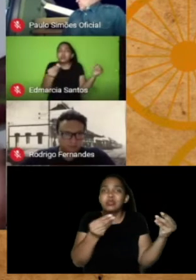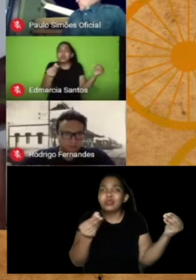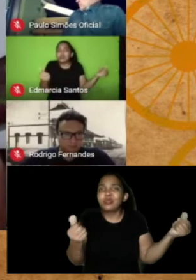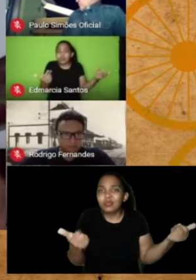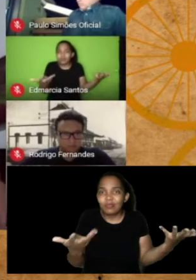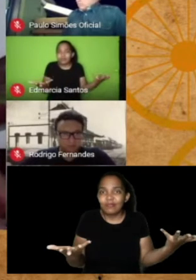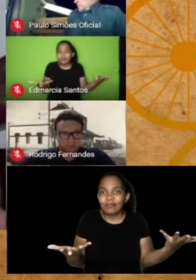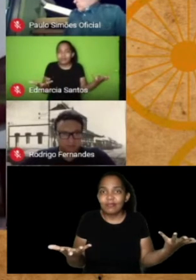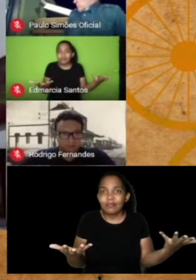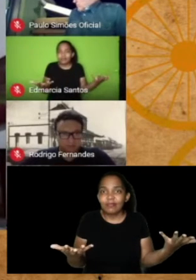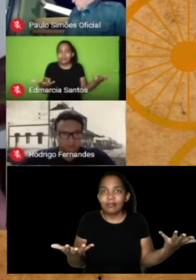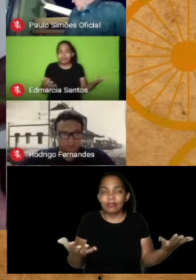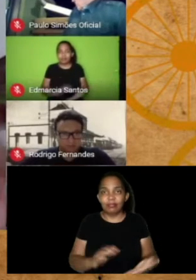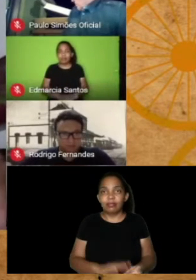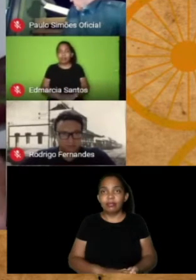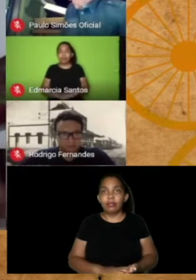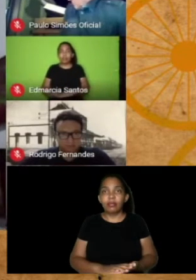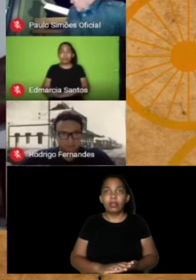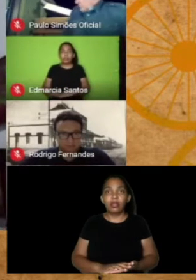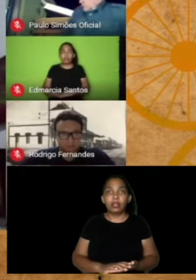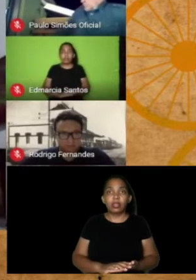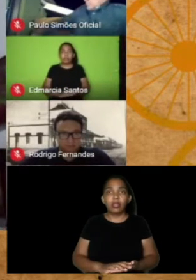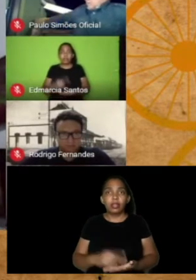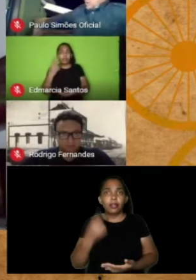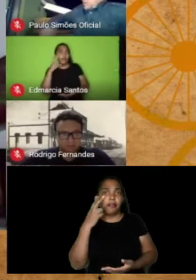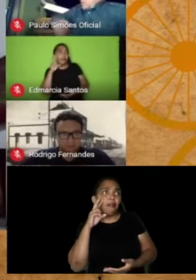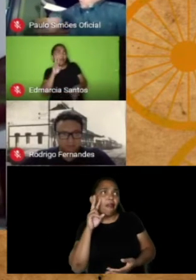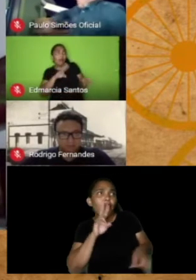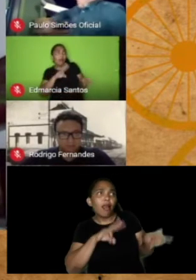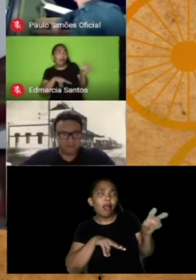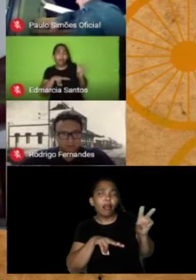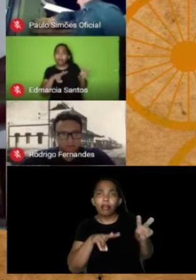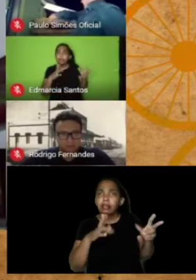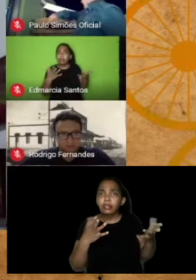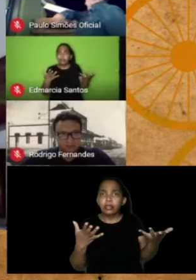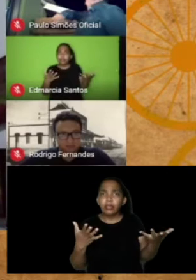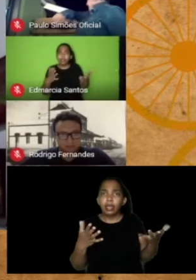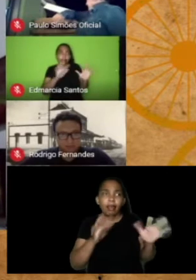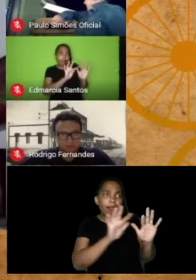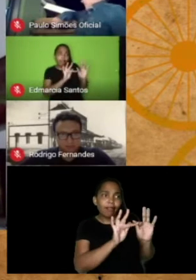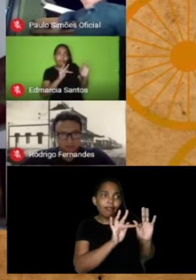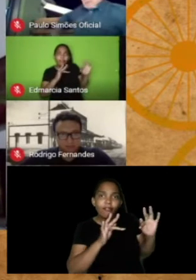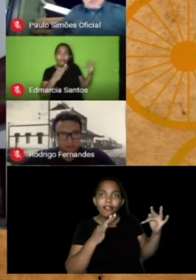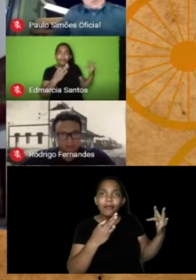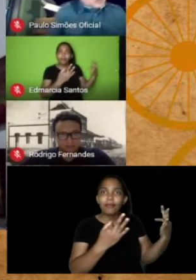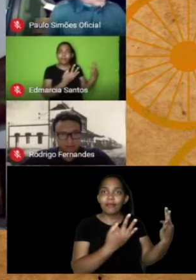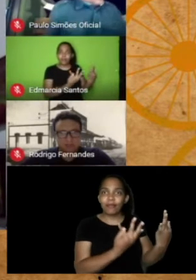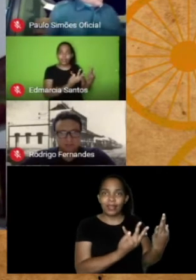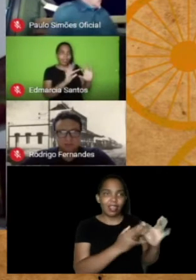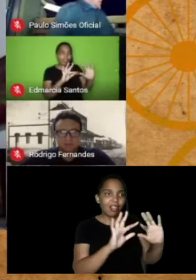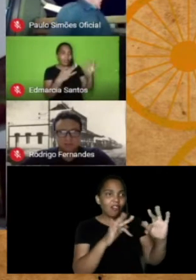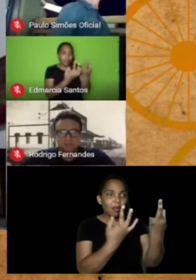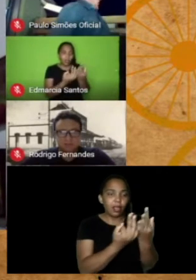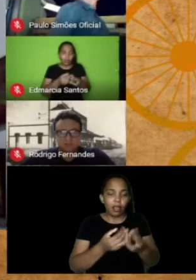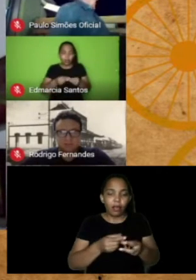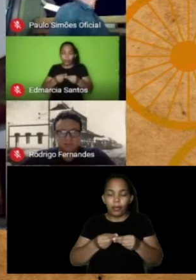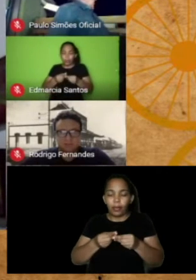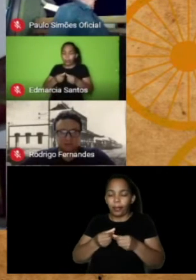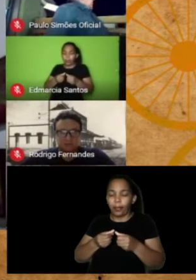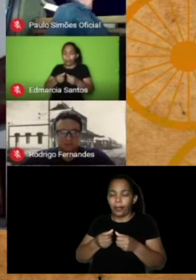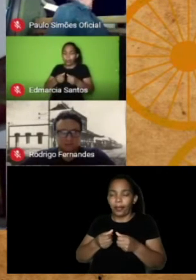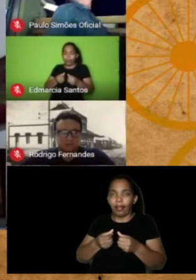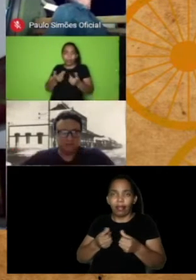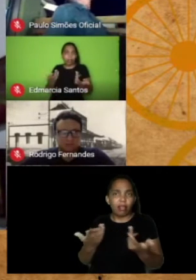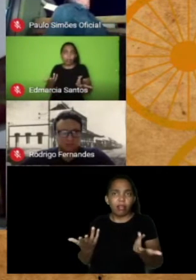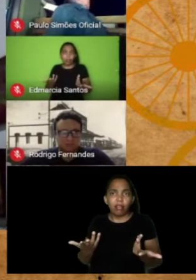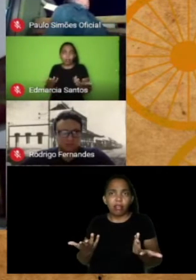os andores, Madalena, os andores com São João, que as famílias rezavam e rezam até hoje, agora